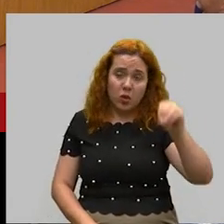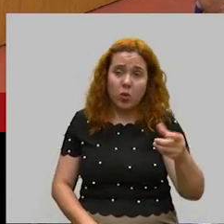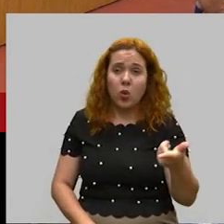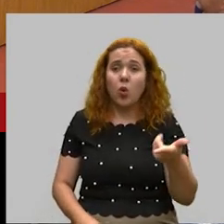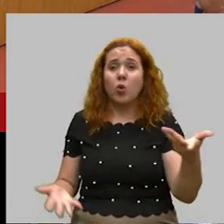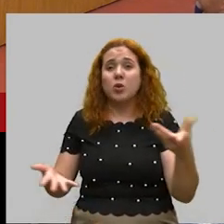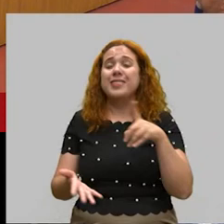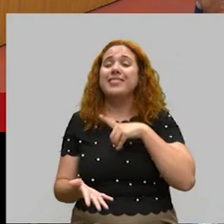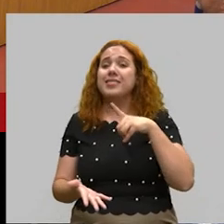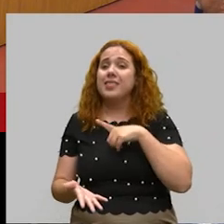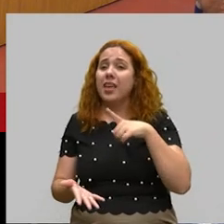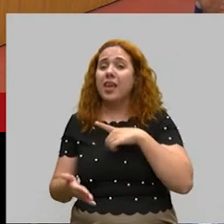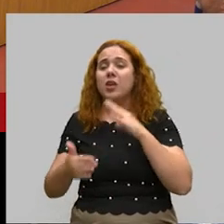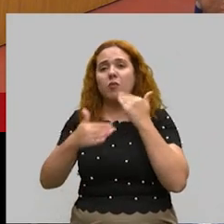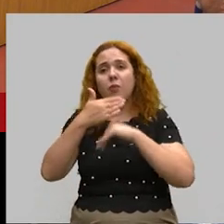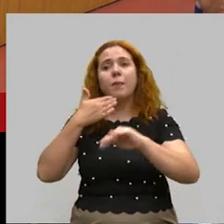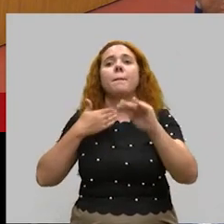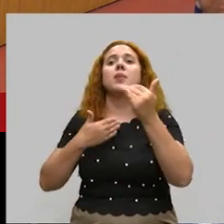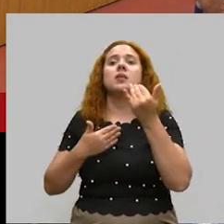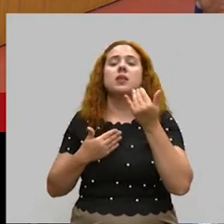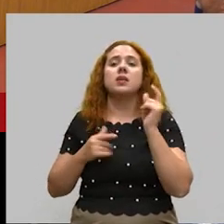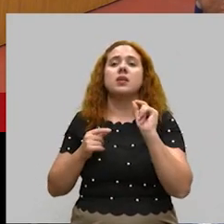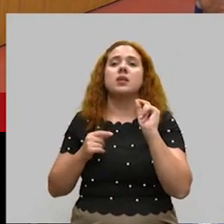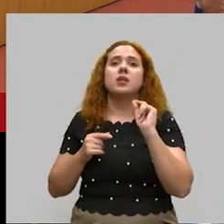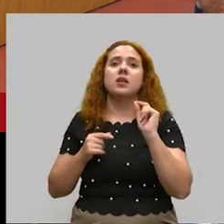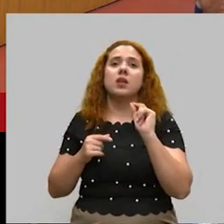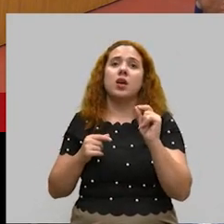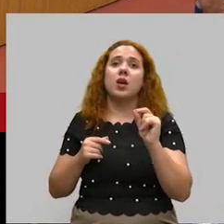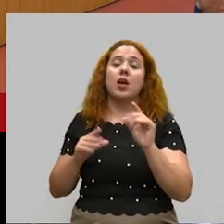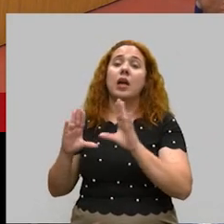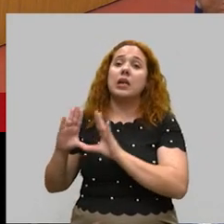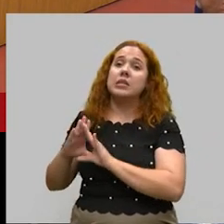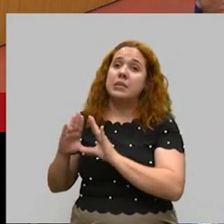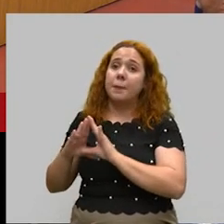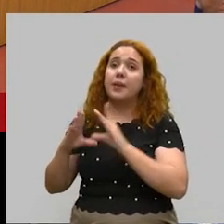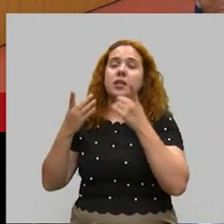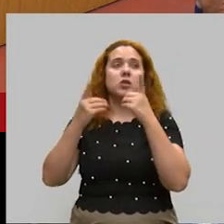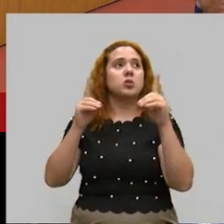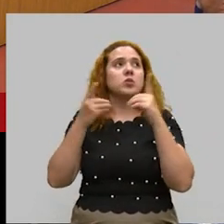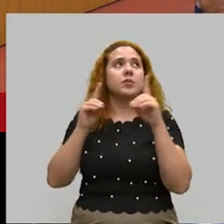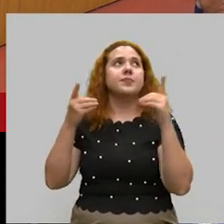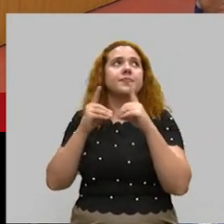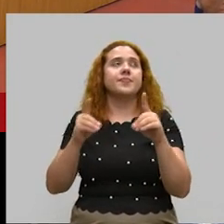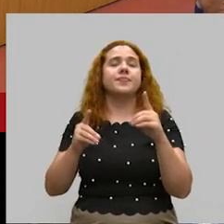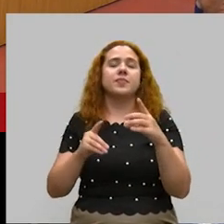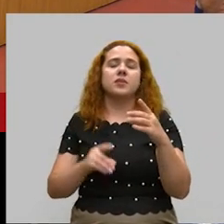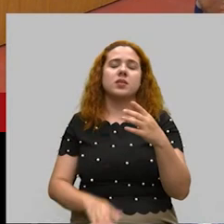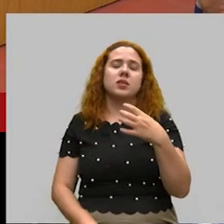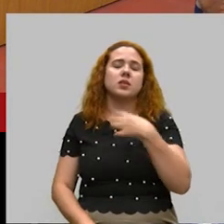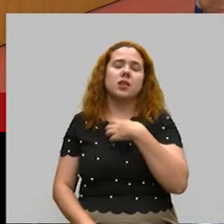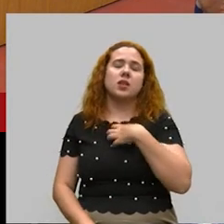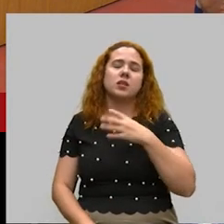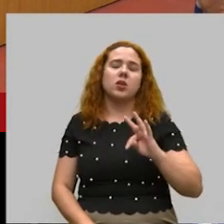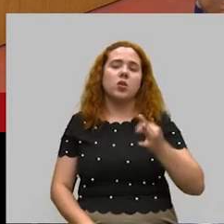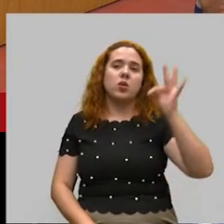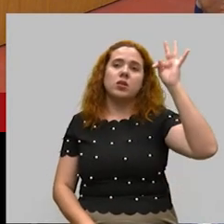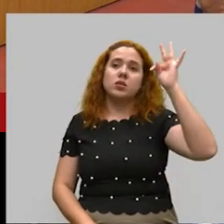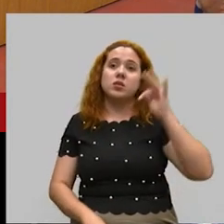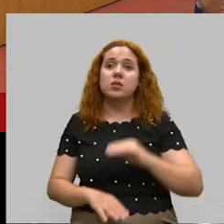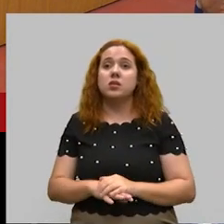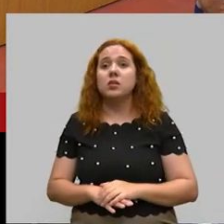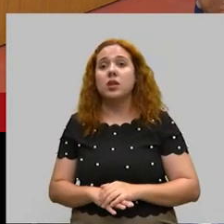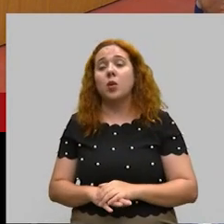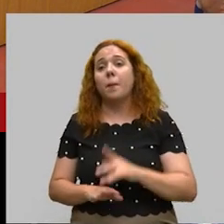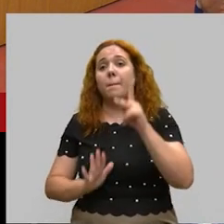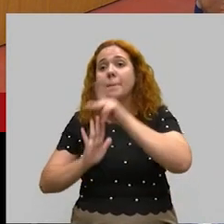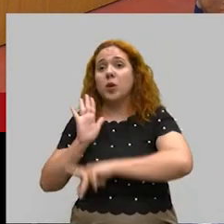estamos encaminhando é que esta diligência da comissão de Educação Ciência e Tecnologia aponta um projeto